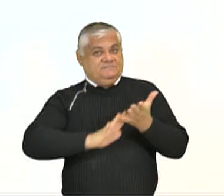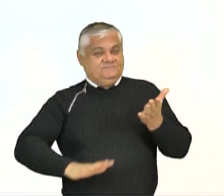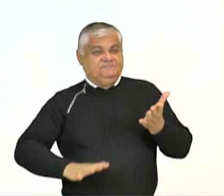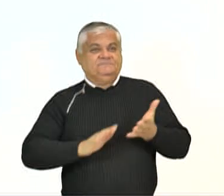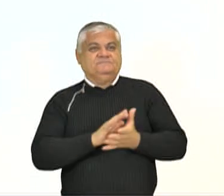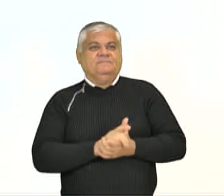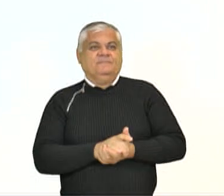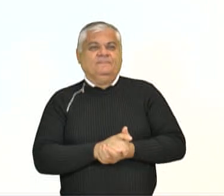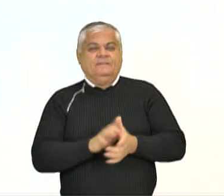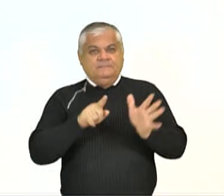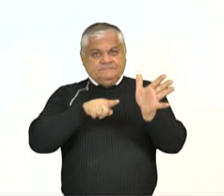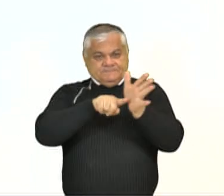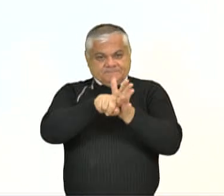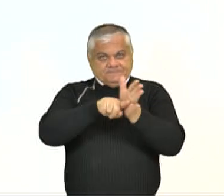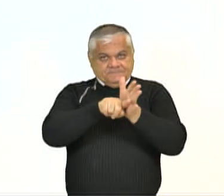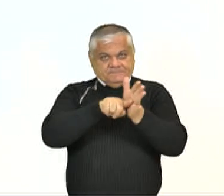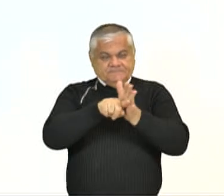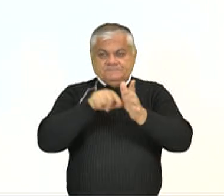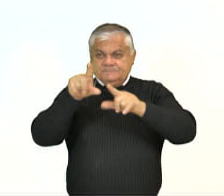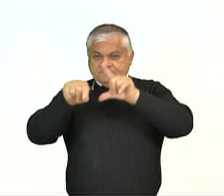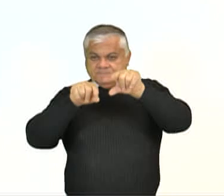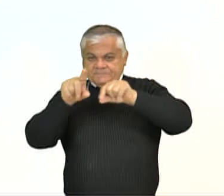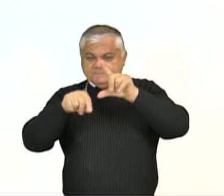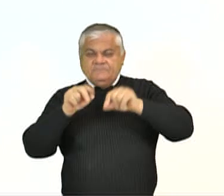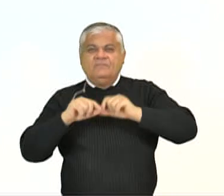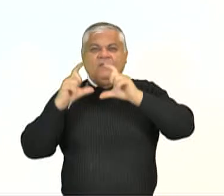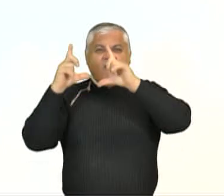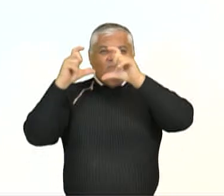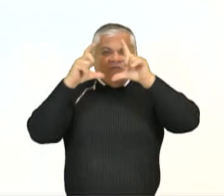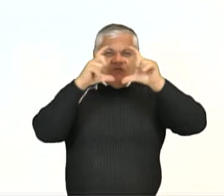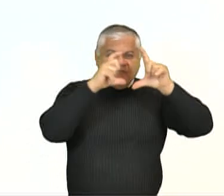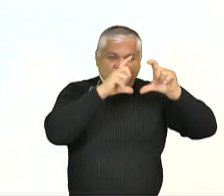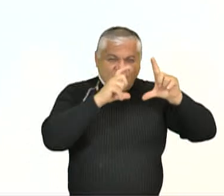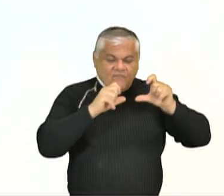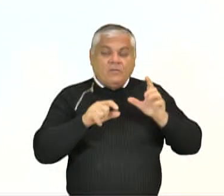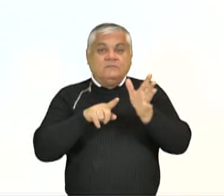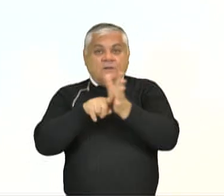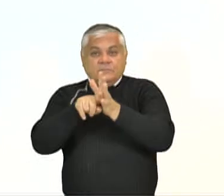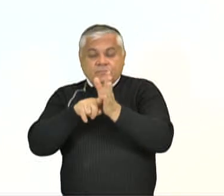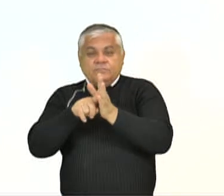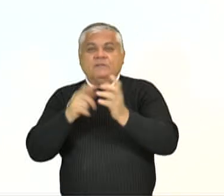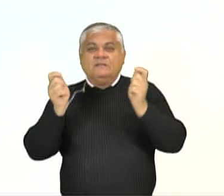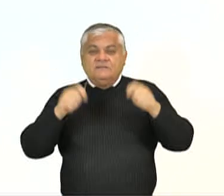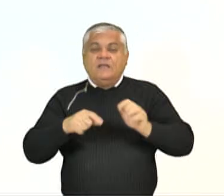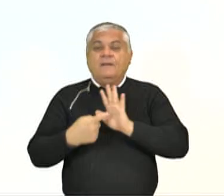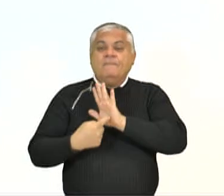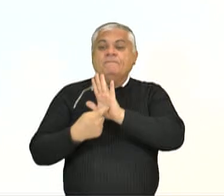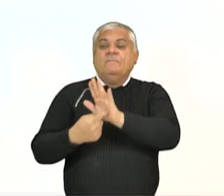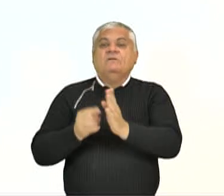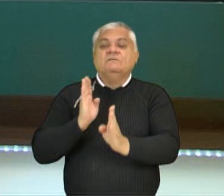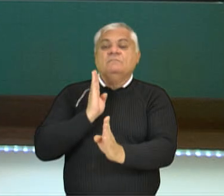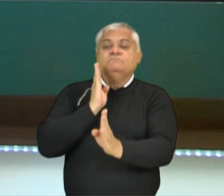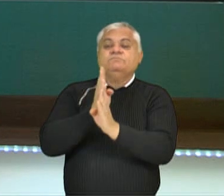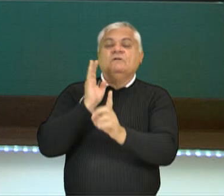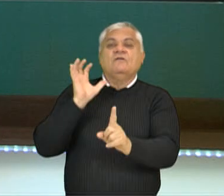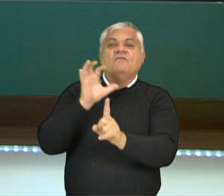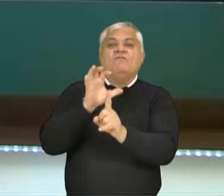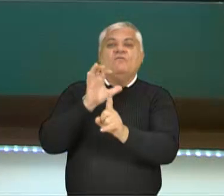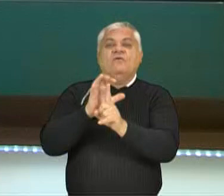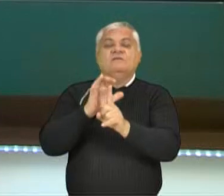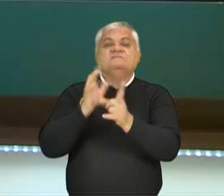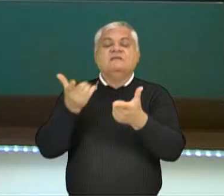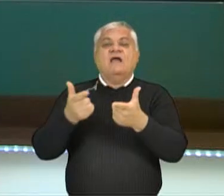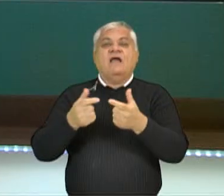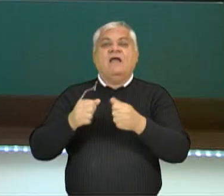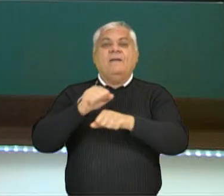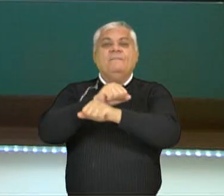exercício. Pesquise e selecione imagens de situações no esporte nas quais podemos identificar a influência da mídia